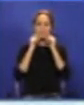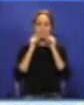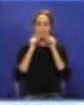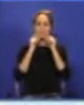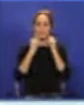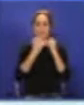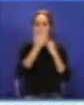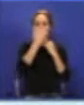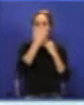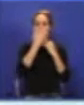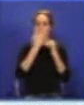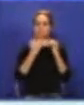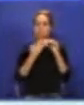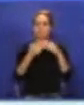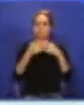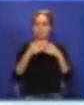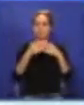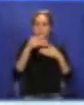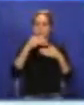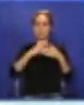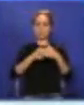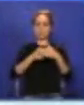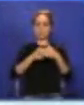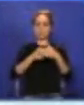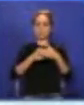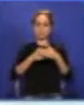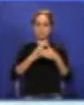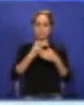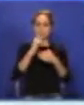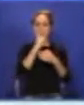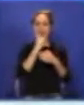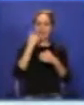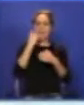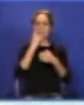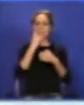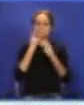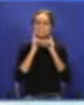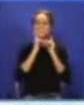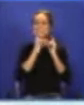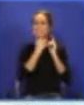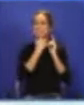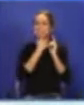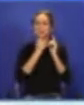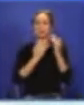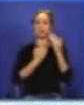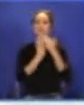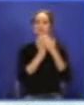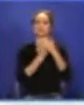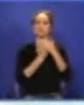dos dentes e que são feitos à medida, estas peças são feitas à medida dos dentes de cada um, e